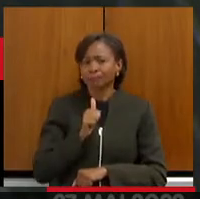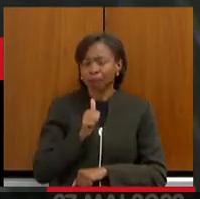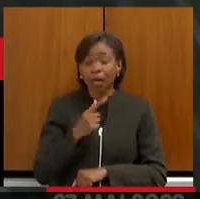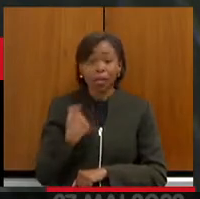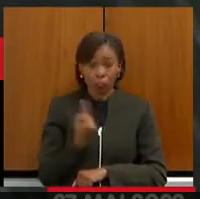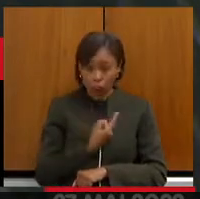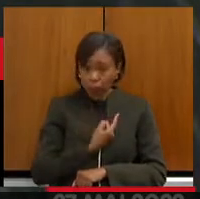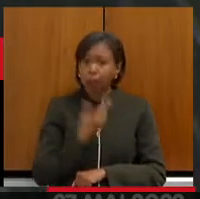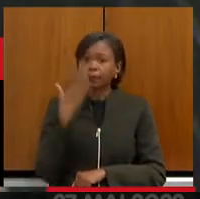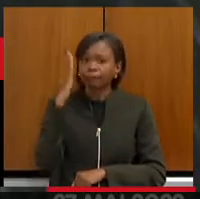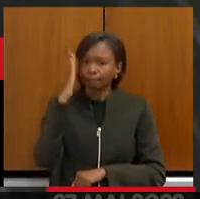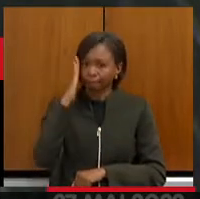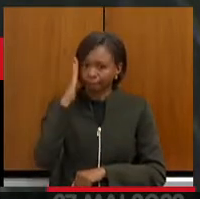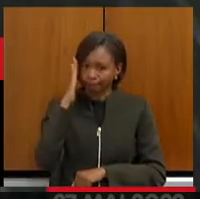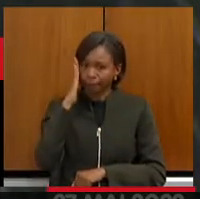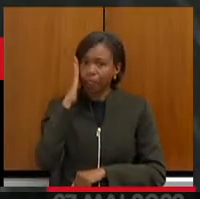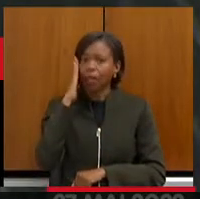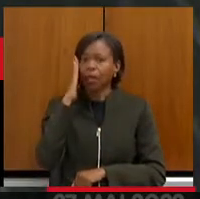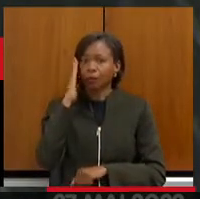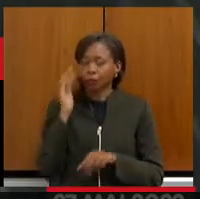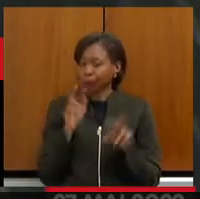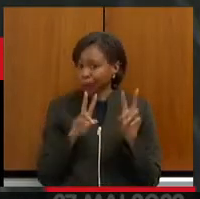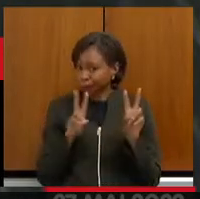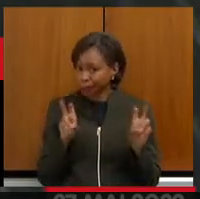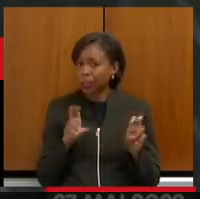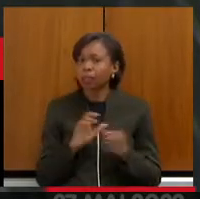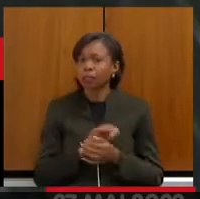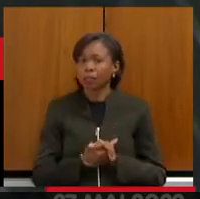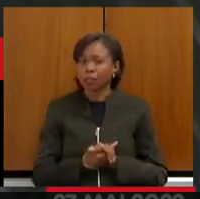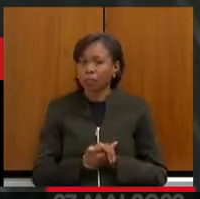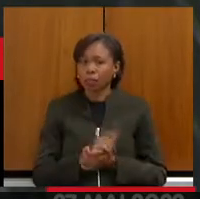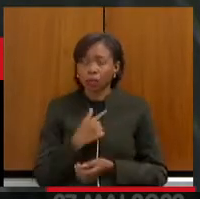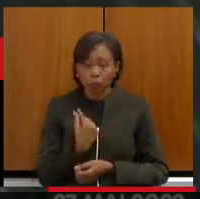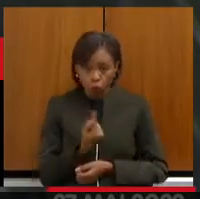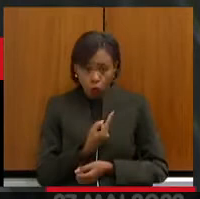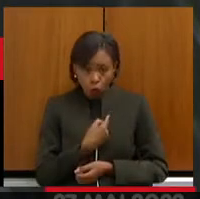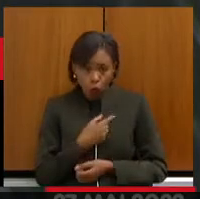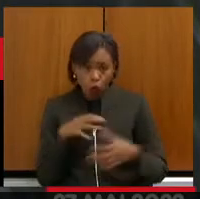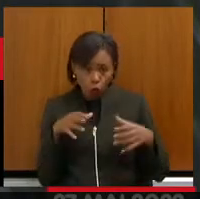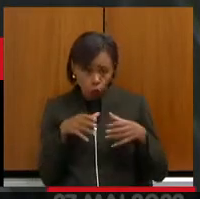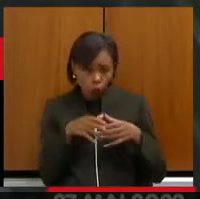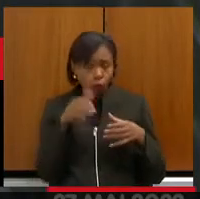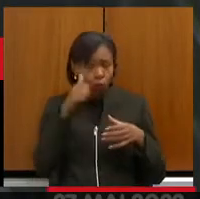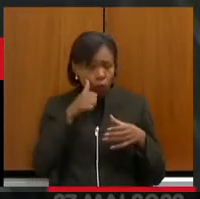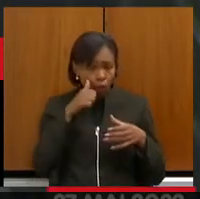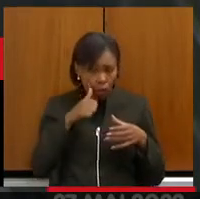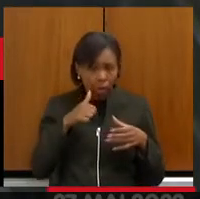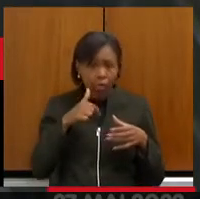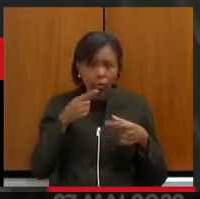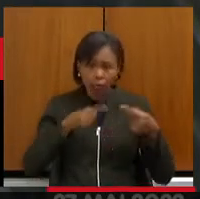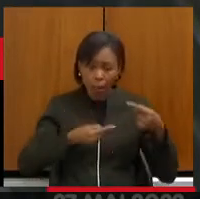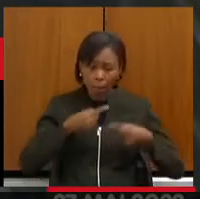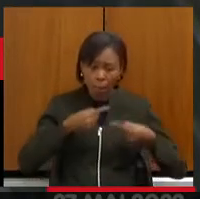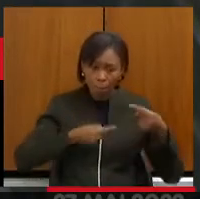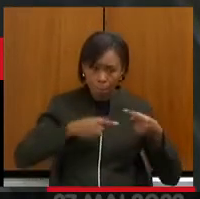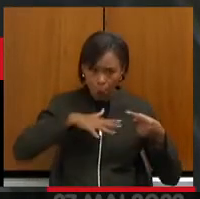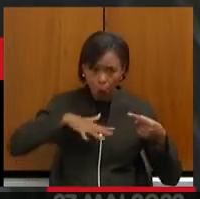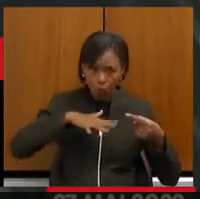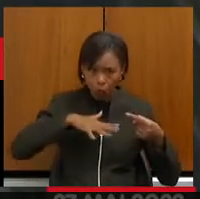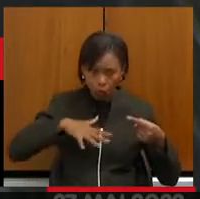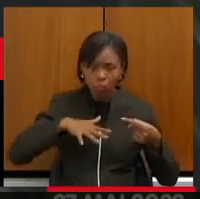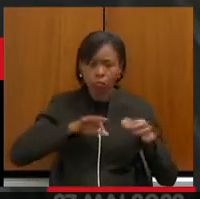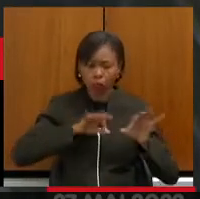gente sabe cabelos essa questão nós que somos mulheres da política que fazemos política